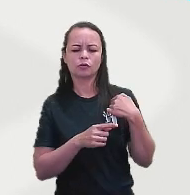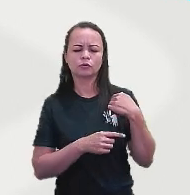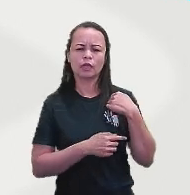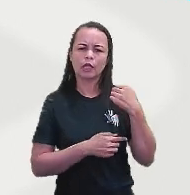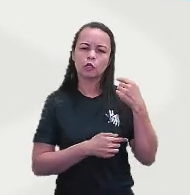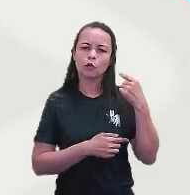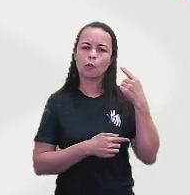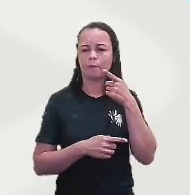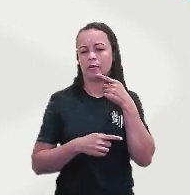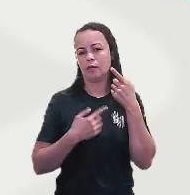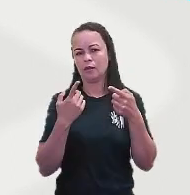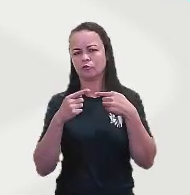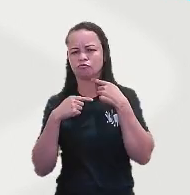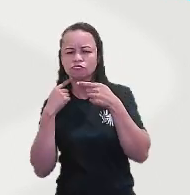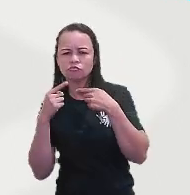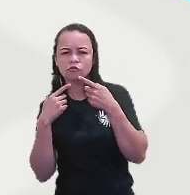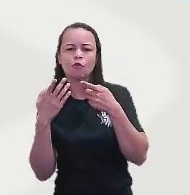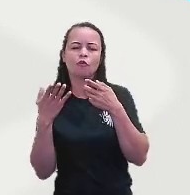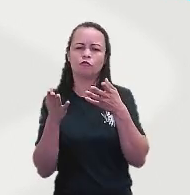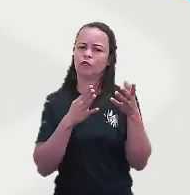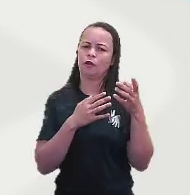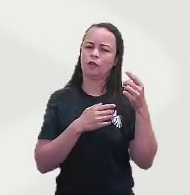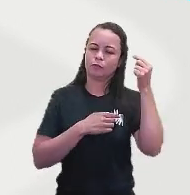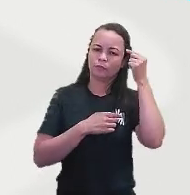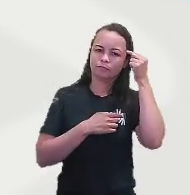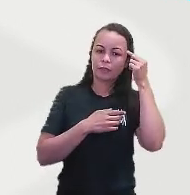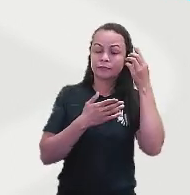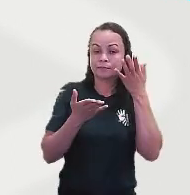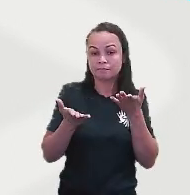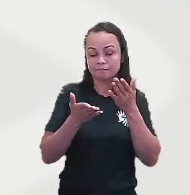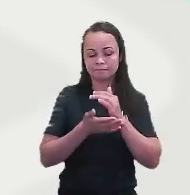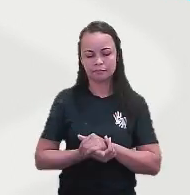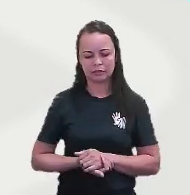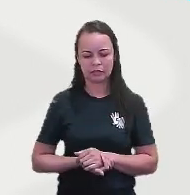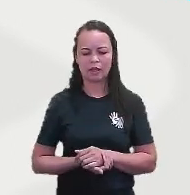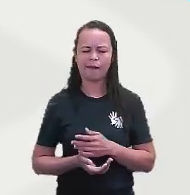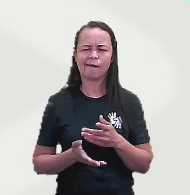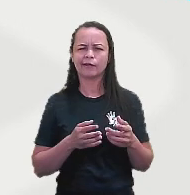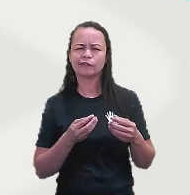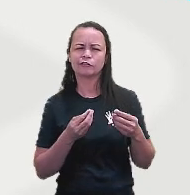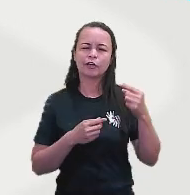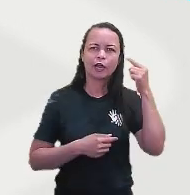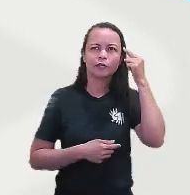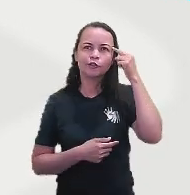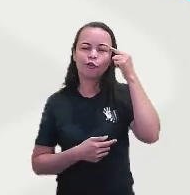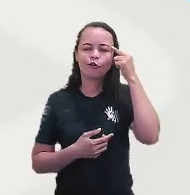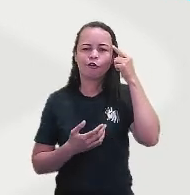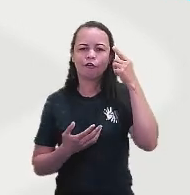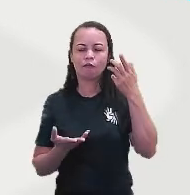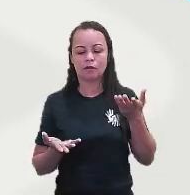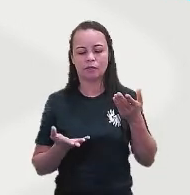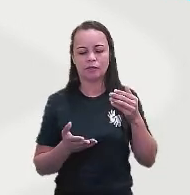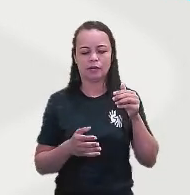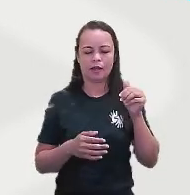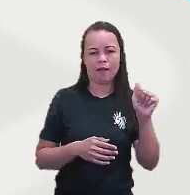porque é uma resposta. Porque tem o meu ponto de vista. Ainda a gente fica na dúvida, né? Entre a A e a B.